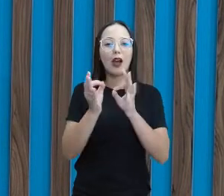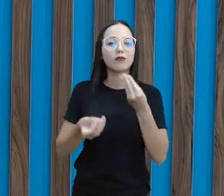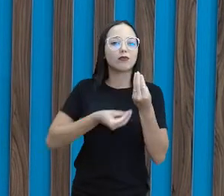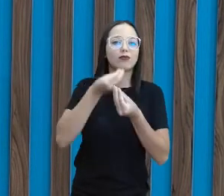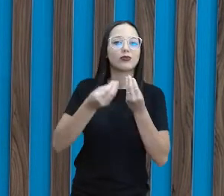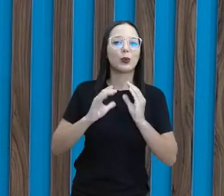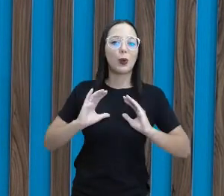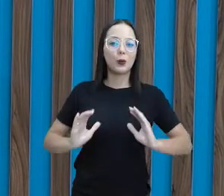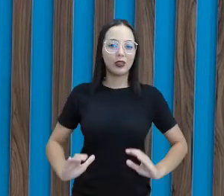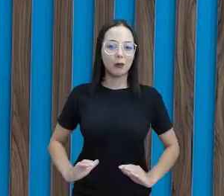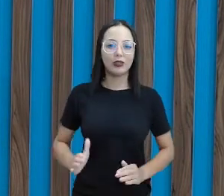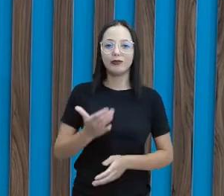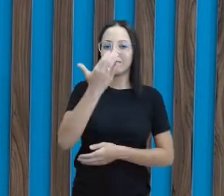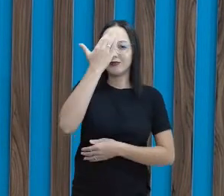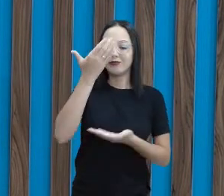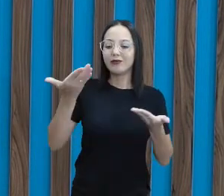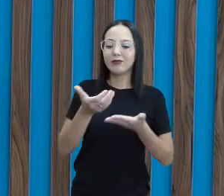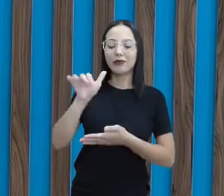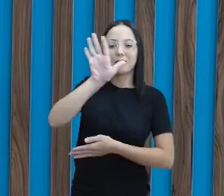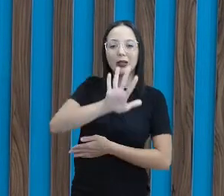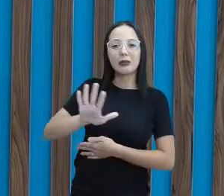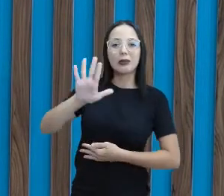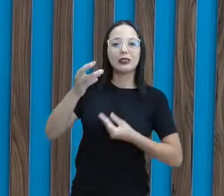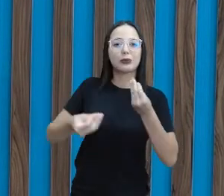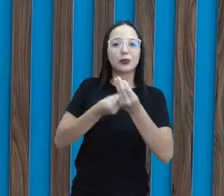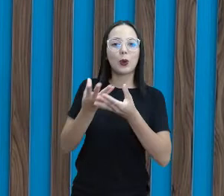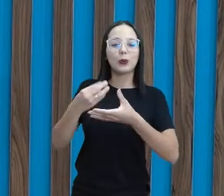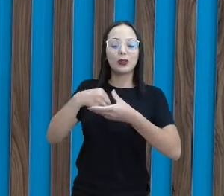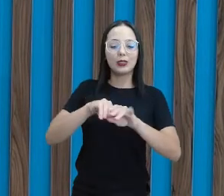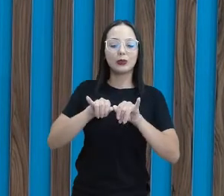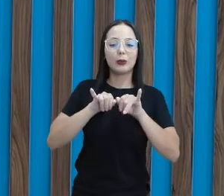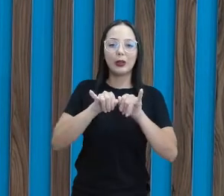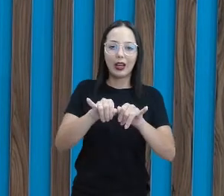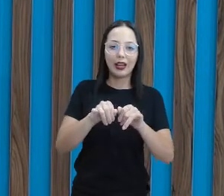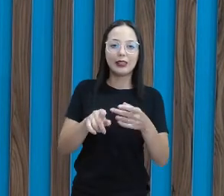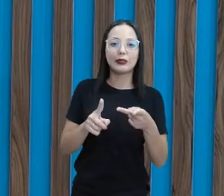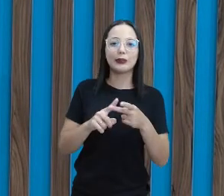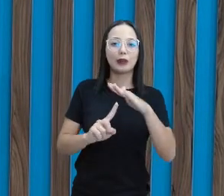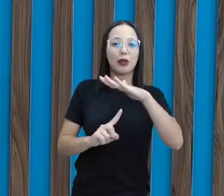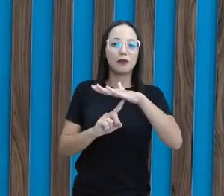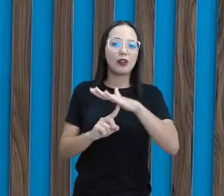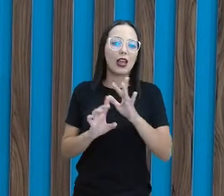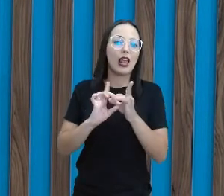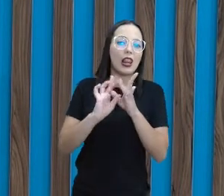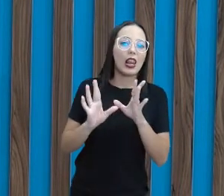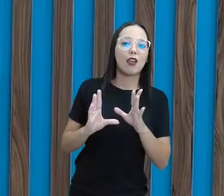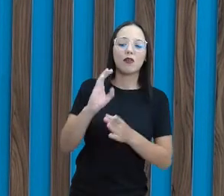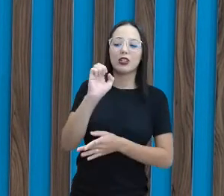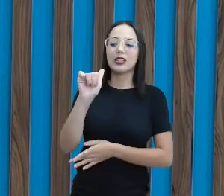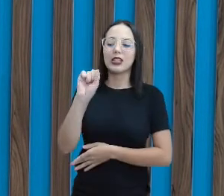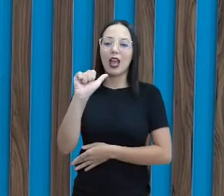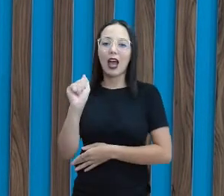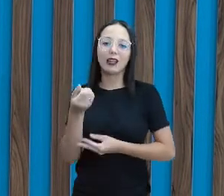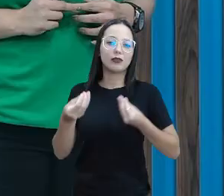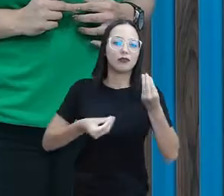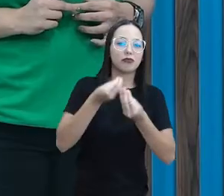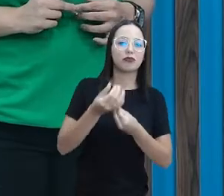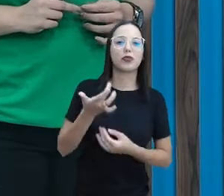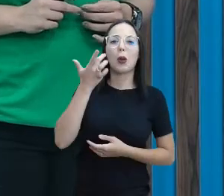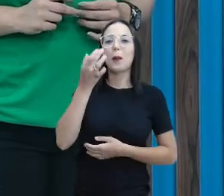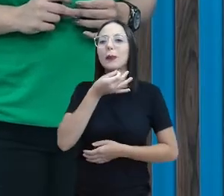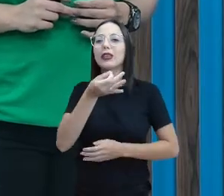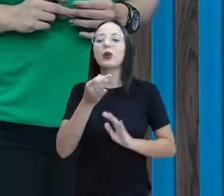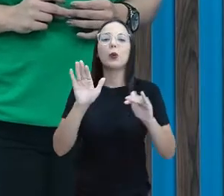é que se comportaria diante de uma imagem como essa, dentro de um supermercado, numa feira livre, na Ceasa? Pois O que tu acha,